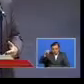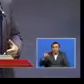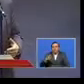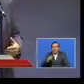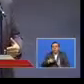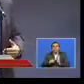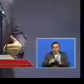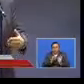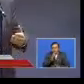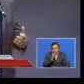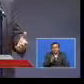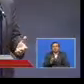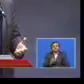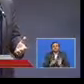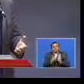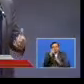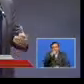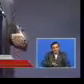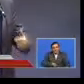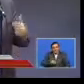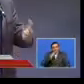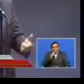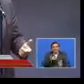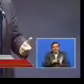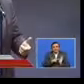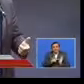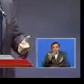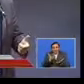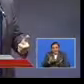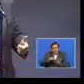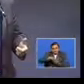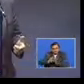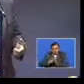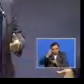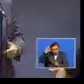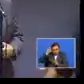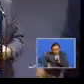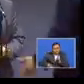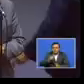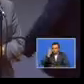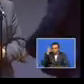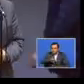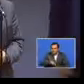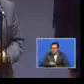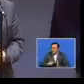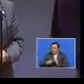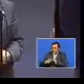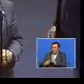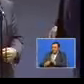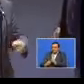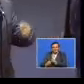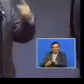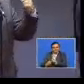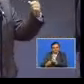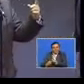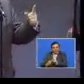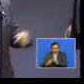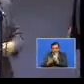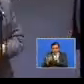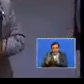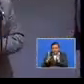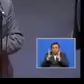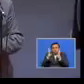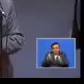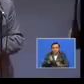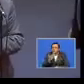está. Ele fala da censura, mas ele quer a censura. Ele só quer uma versão dos fatos. Nós queremos todas. Eu